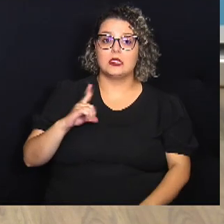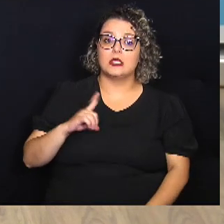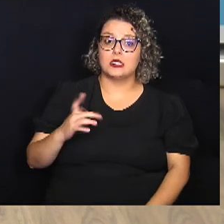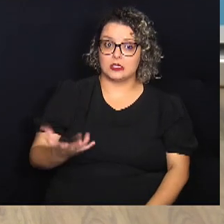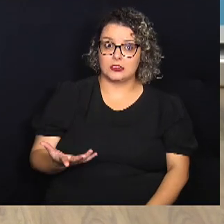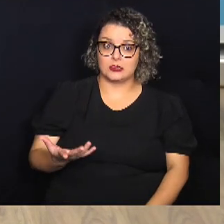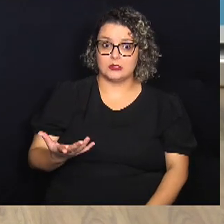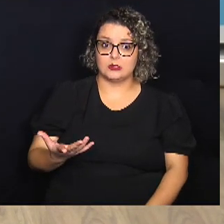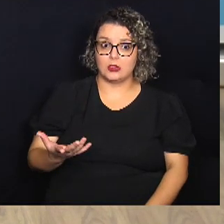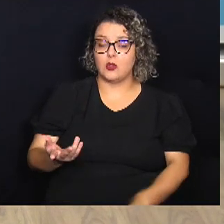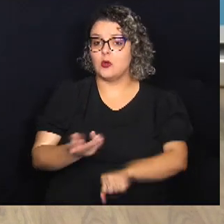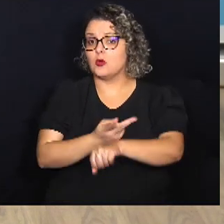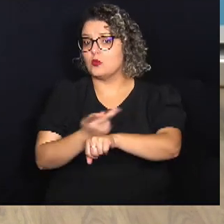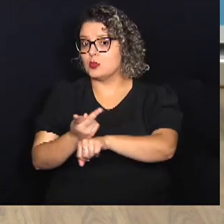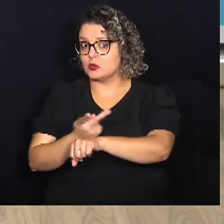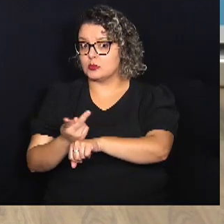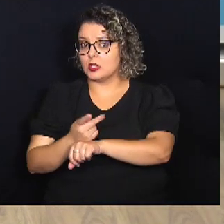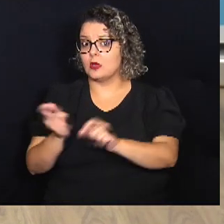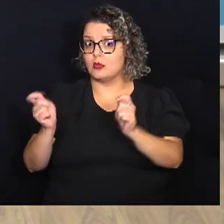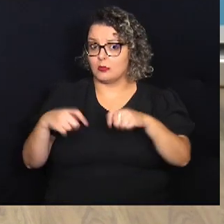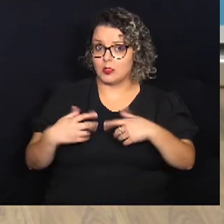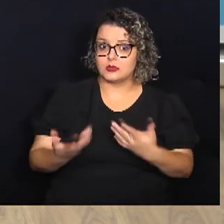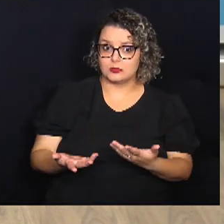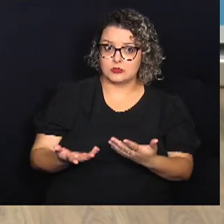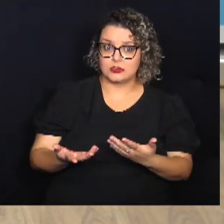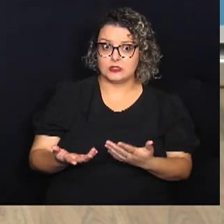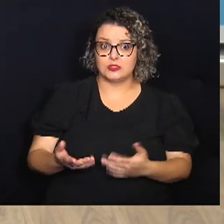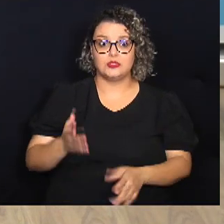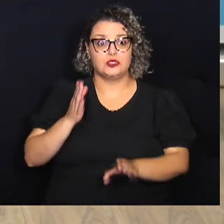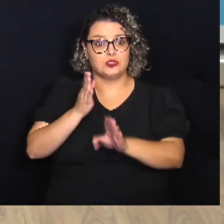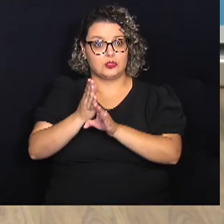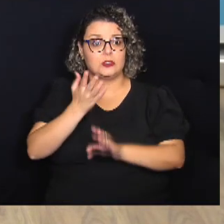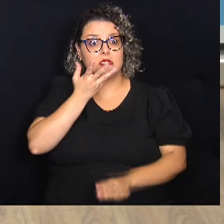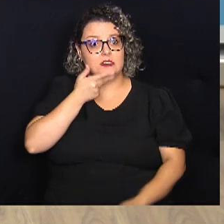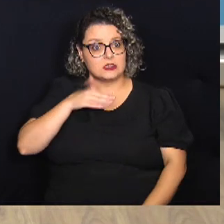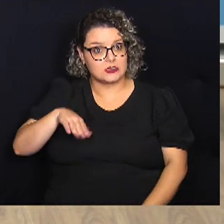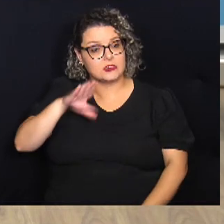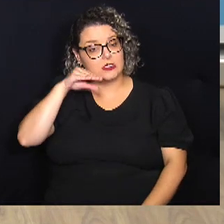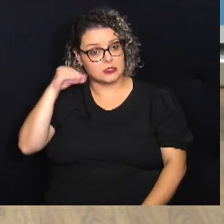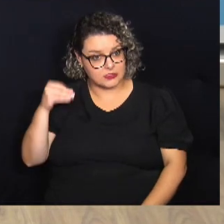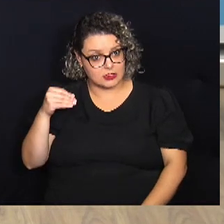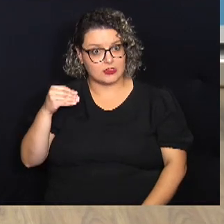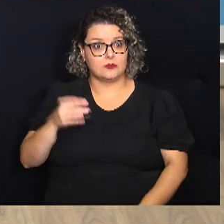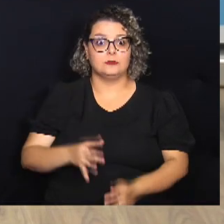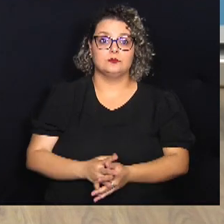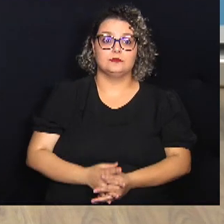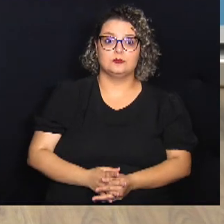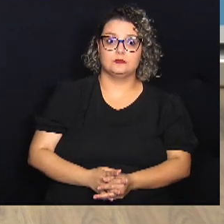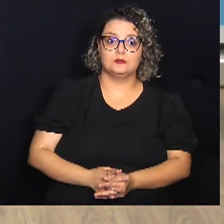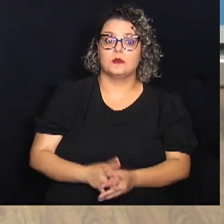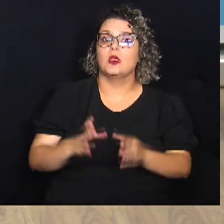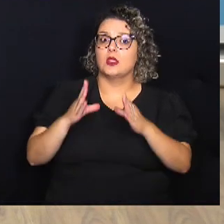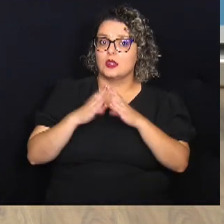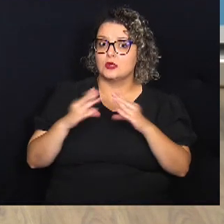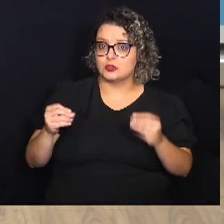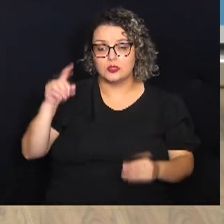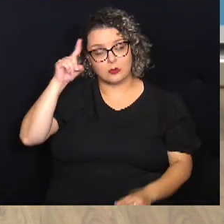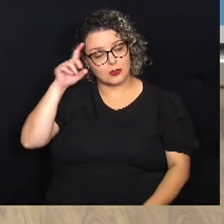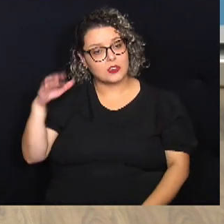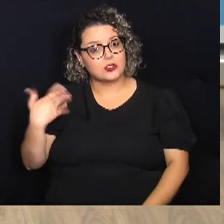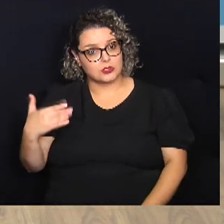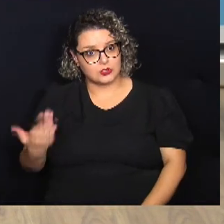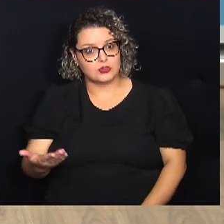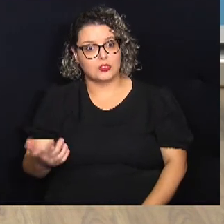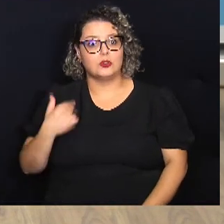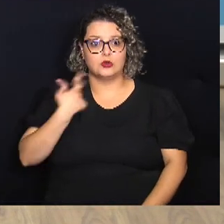a procura e a possibilidade de achar essas crianças e adolescentes que desaparecem diariamente no